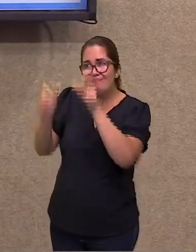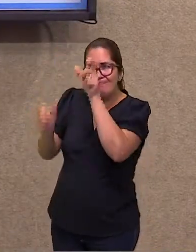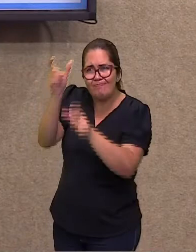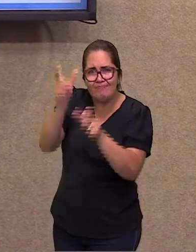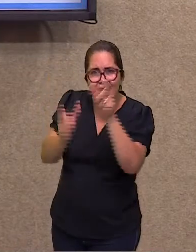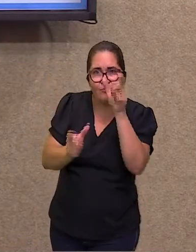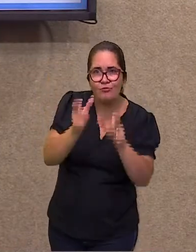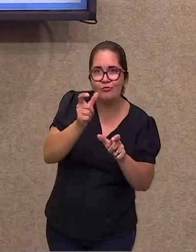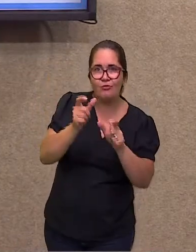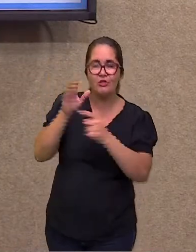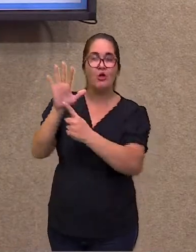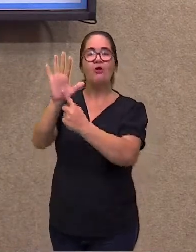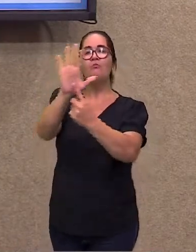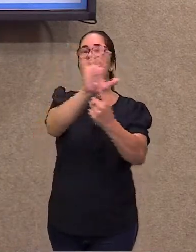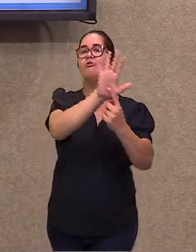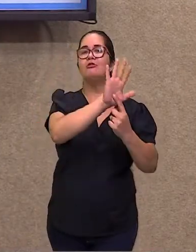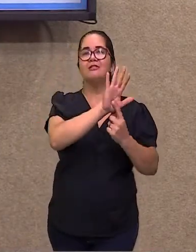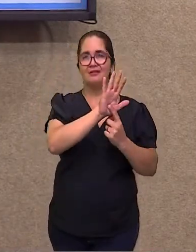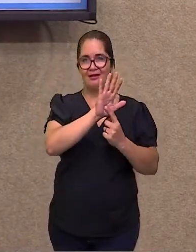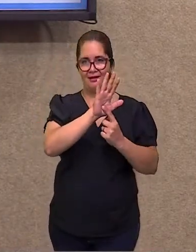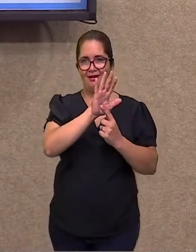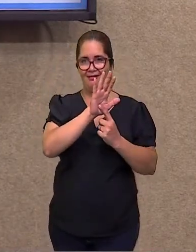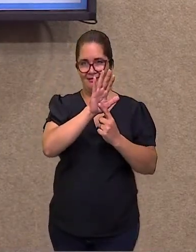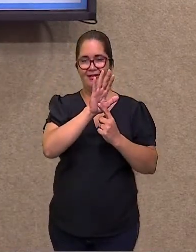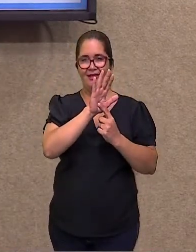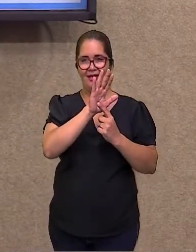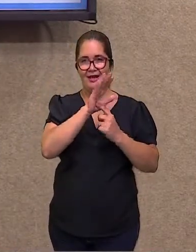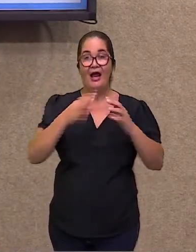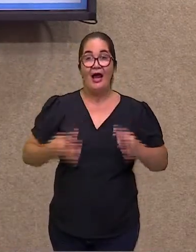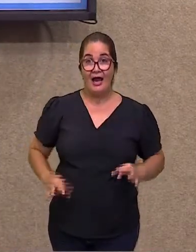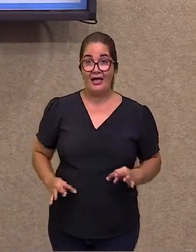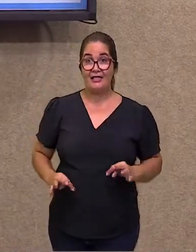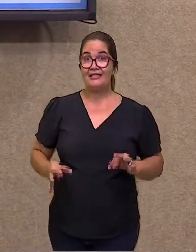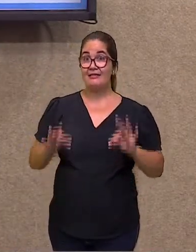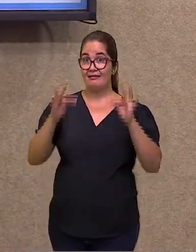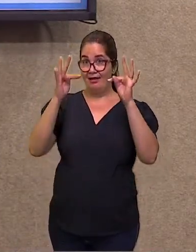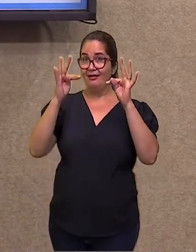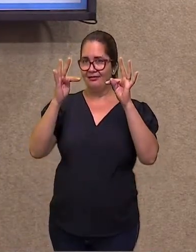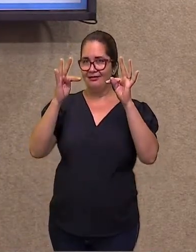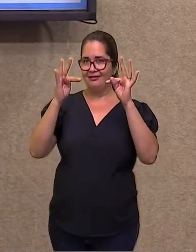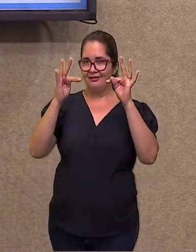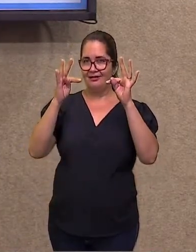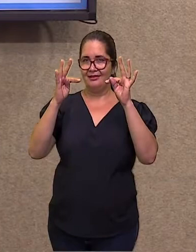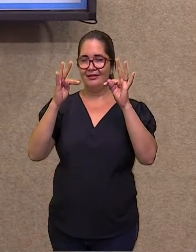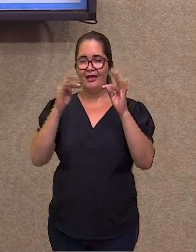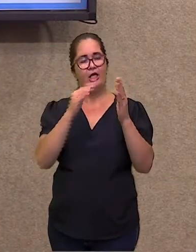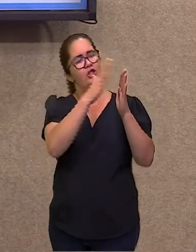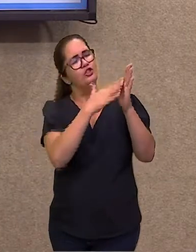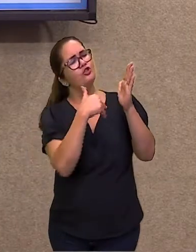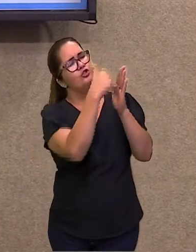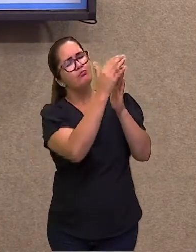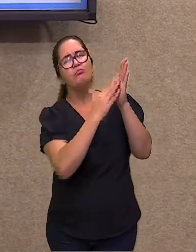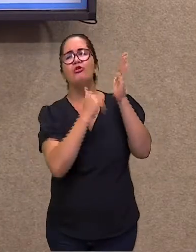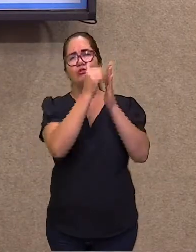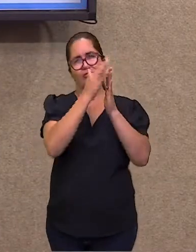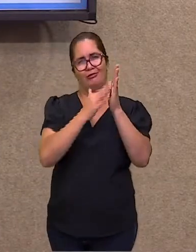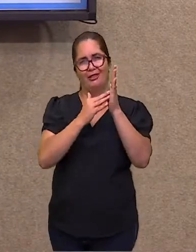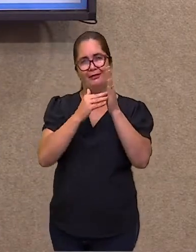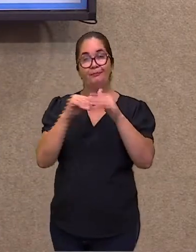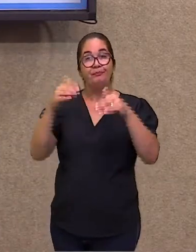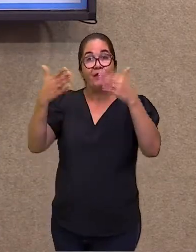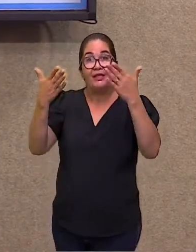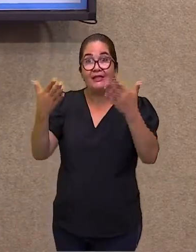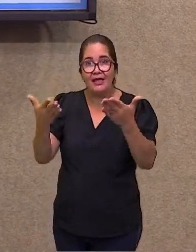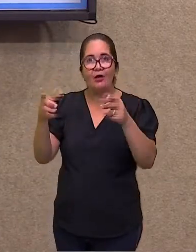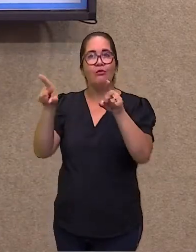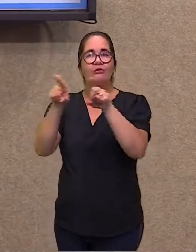ele ganhou uma viagem a Paris, né, Paris era o centro do pontilhismo. Então, ele ganhou nesse